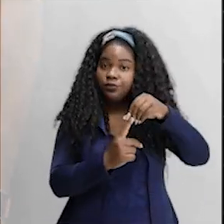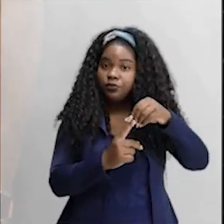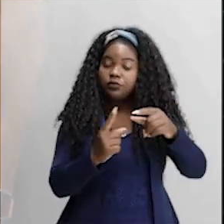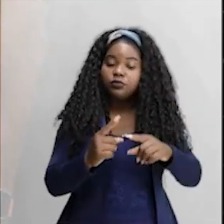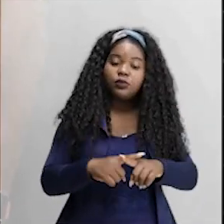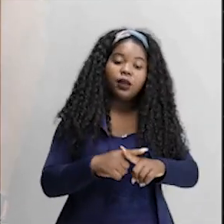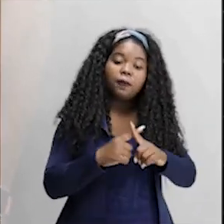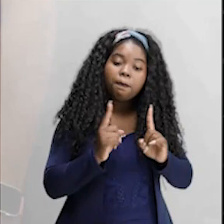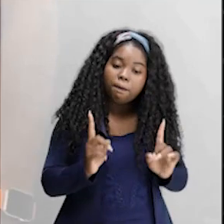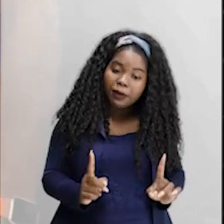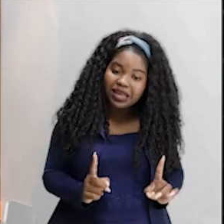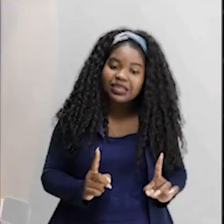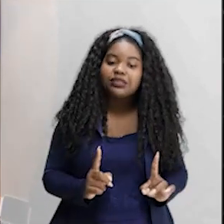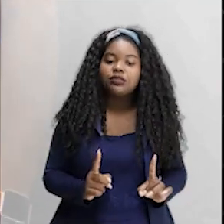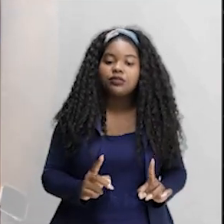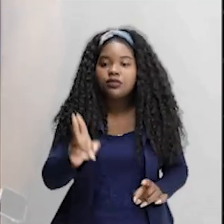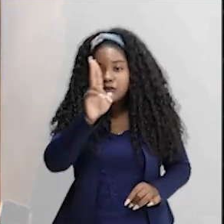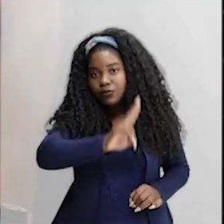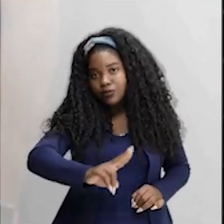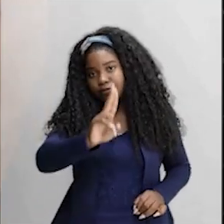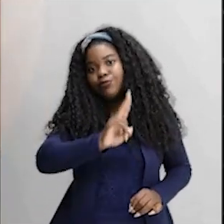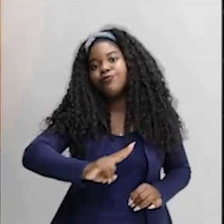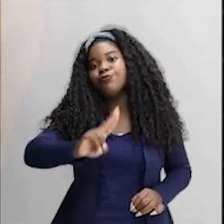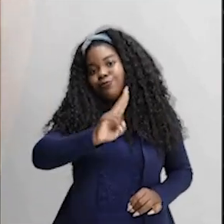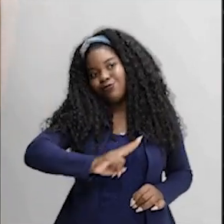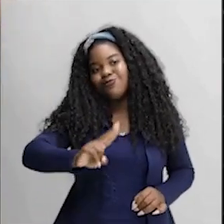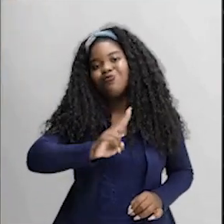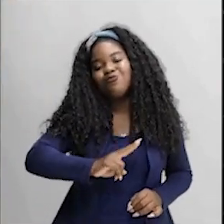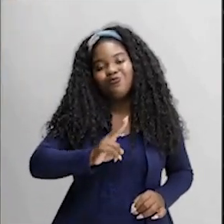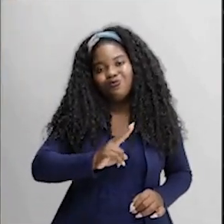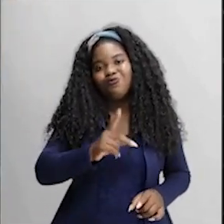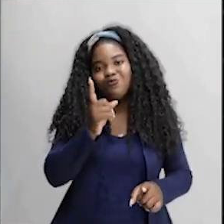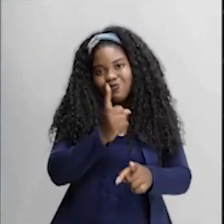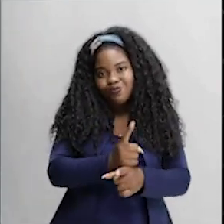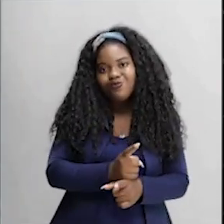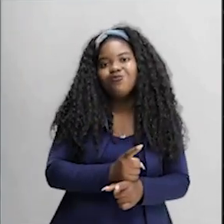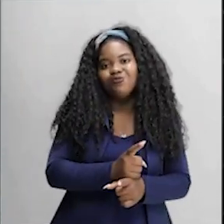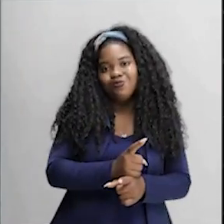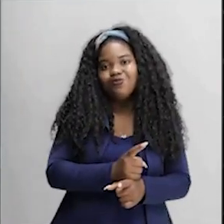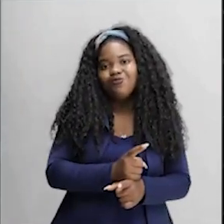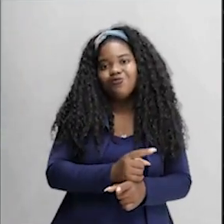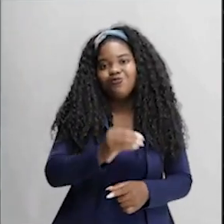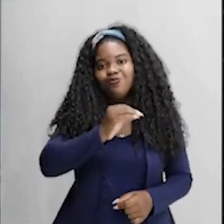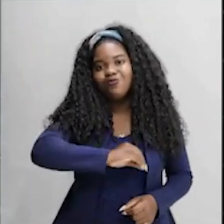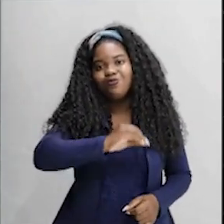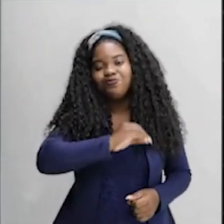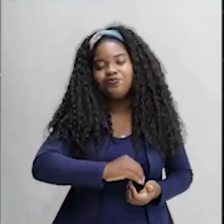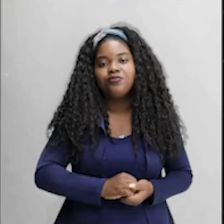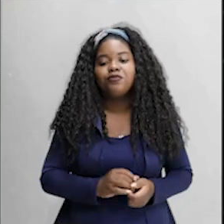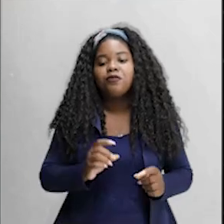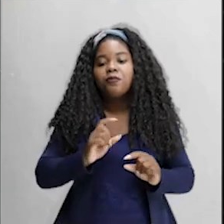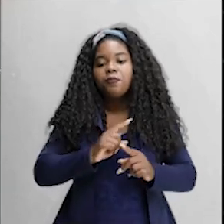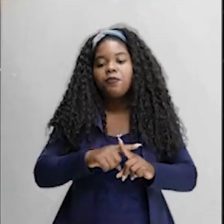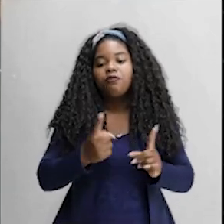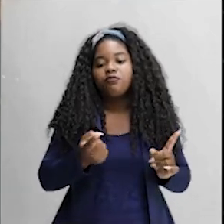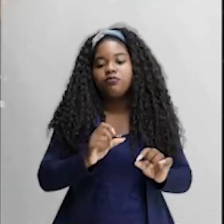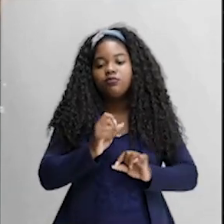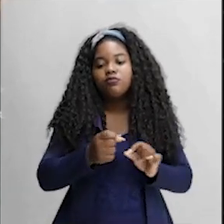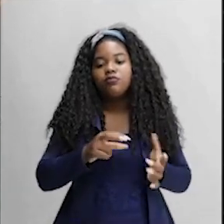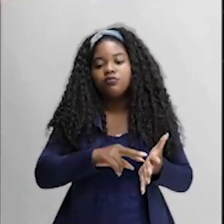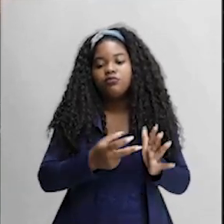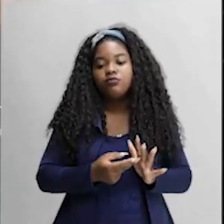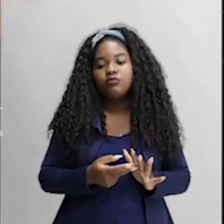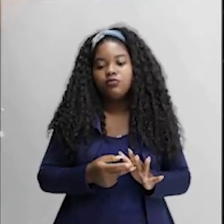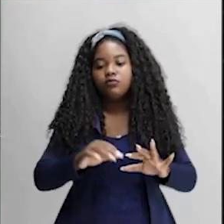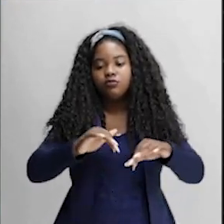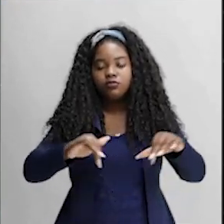é a mais usada, que você vai mais encontrar. Certo? Mas o que significa a divisão quando ela é em classes a partir